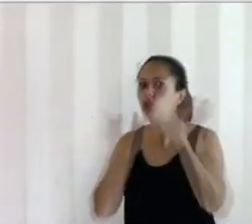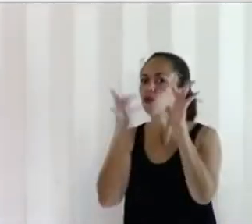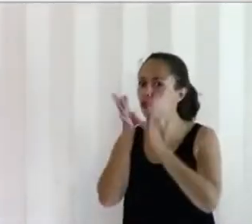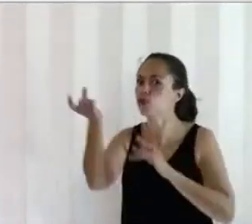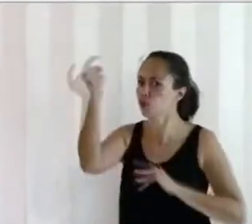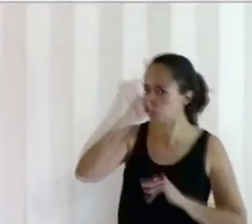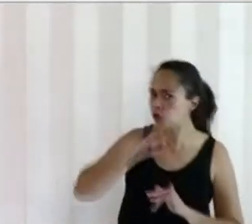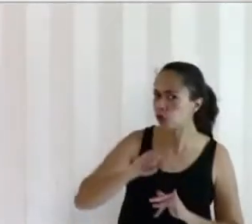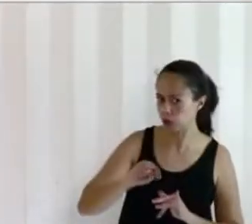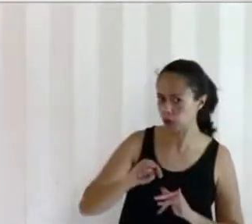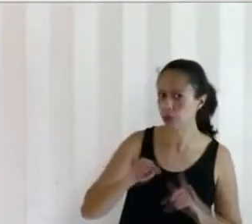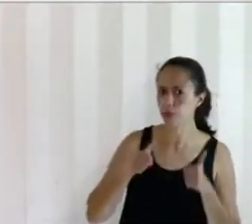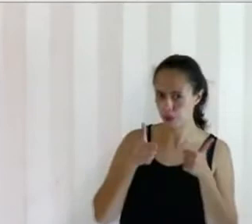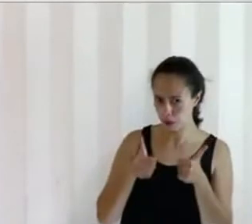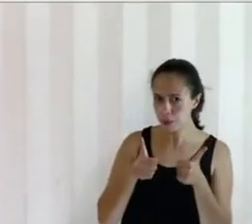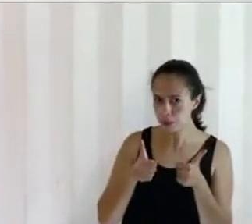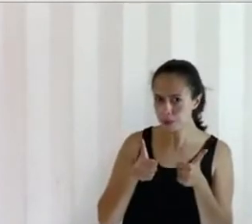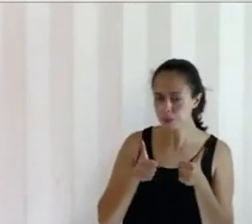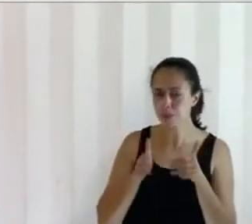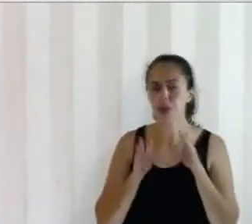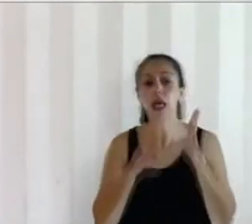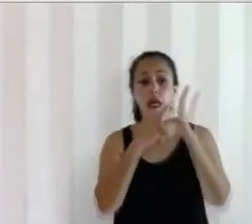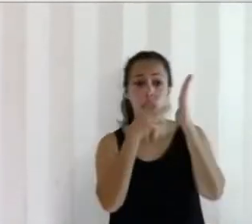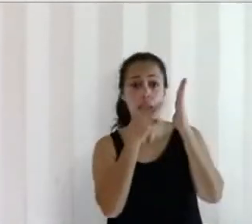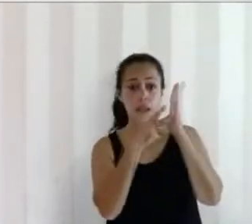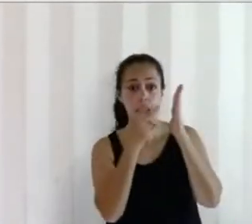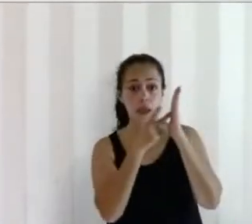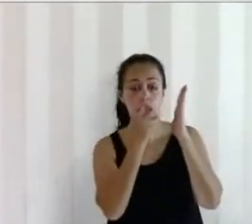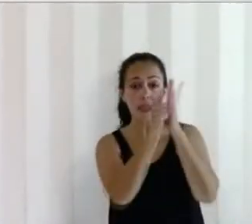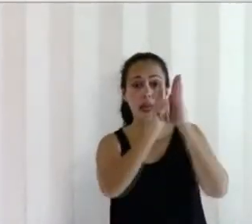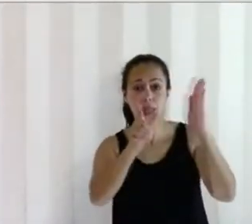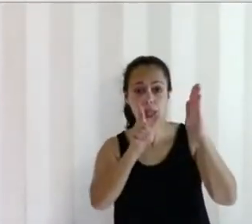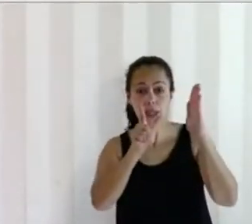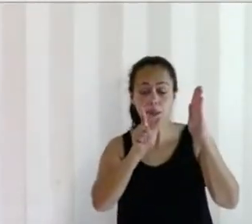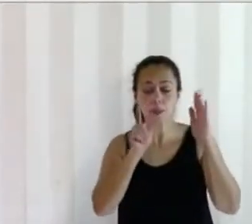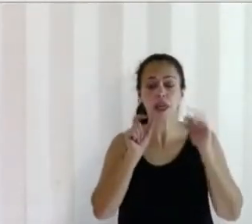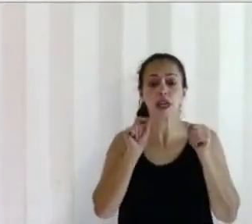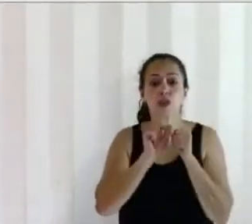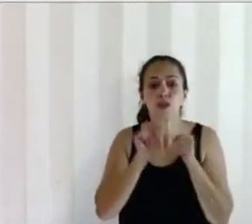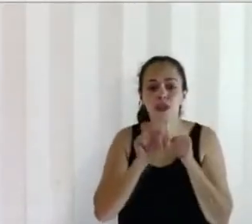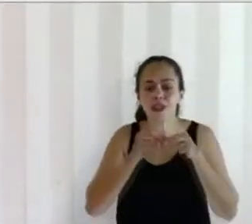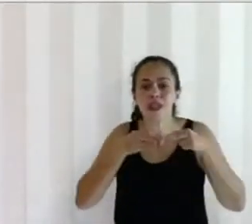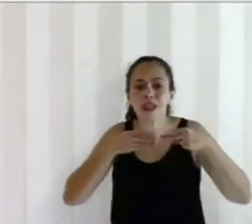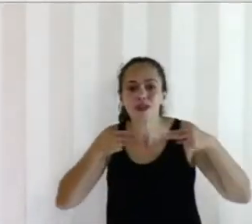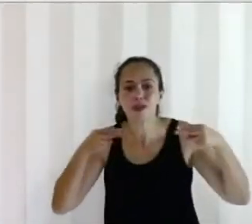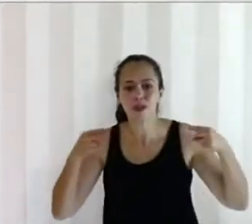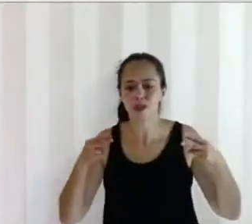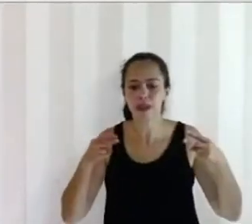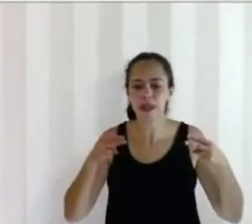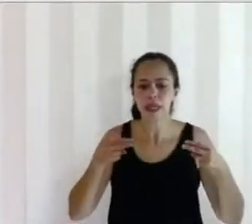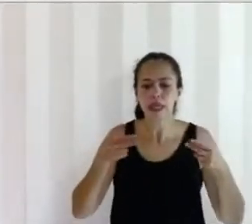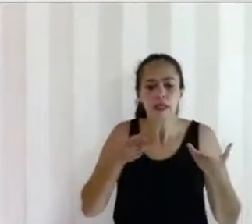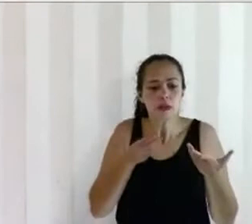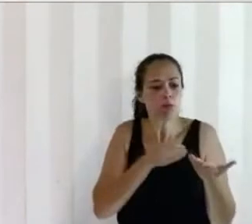A lei civil também não... o Senhor Jesus cumpriu essa lei também, sendo o nosso